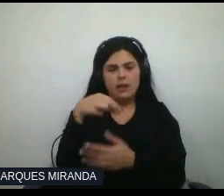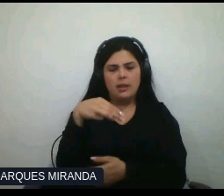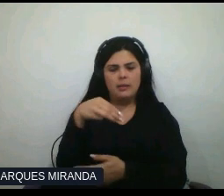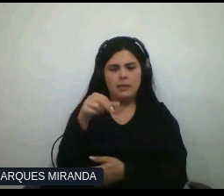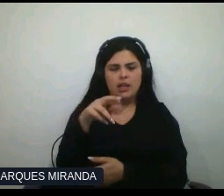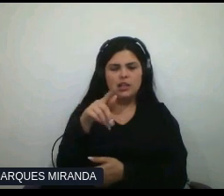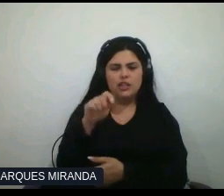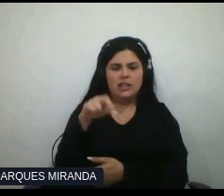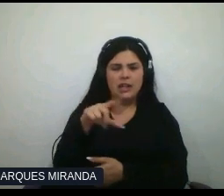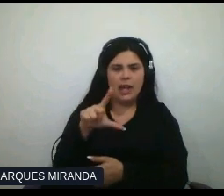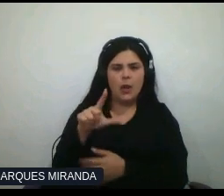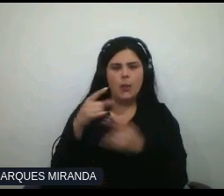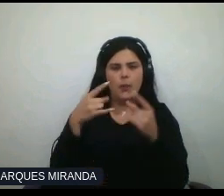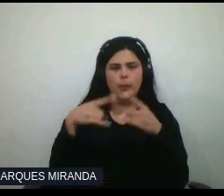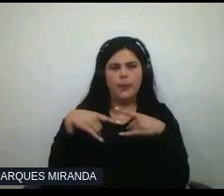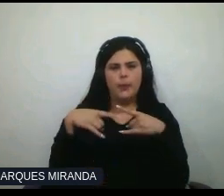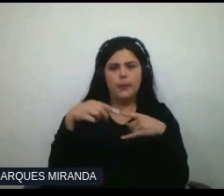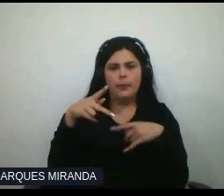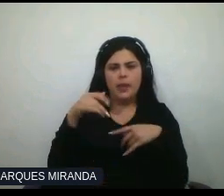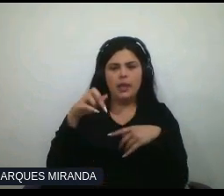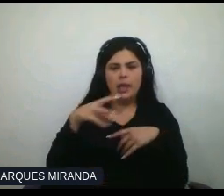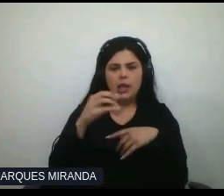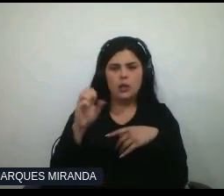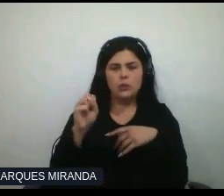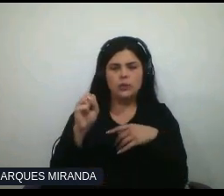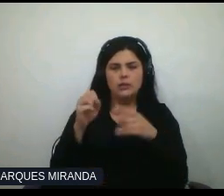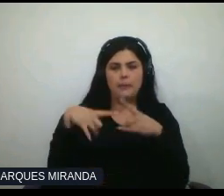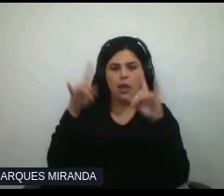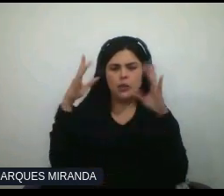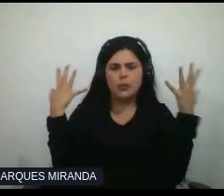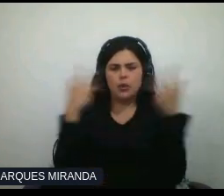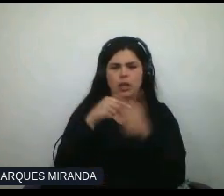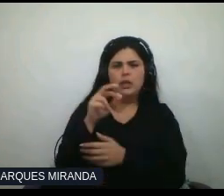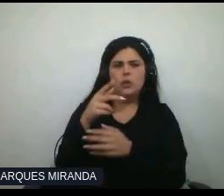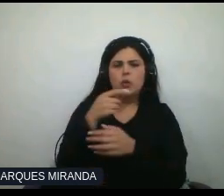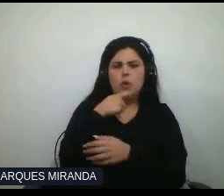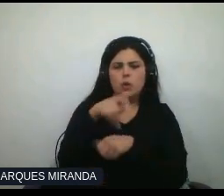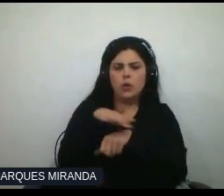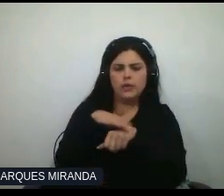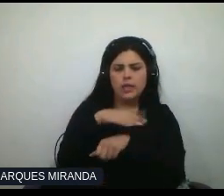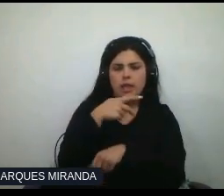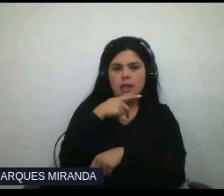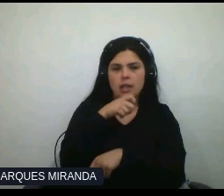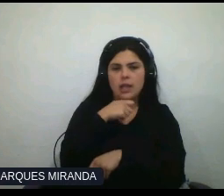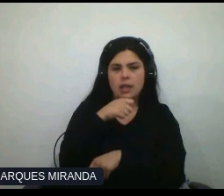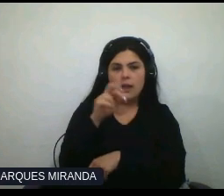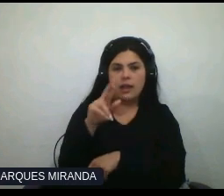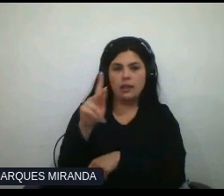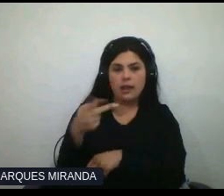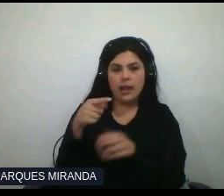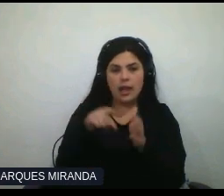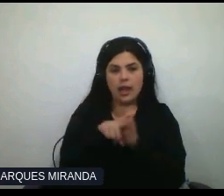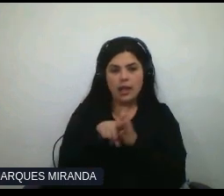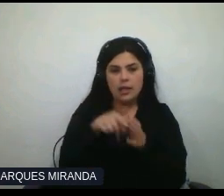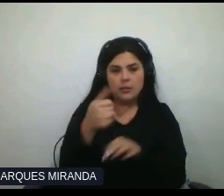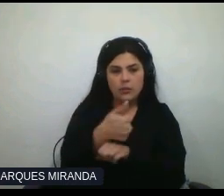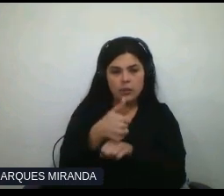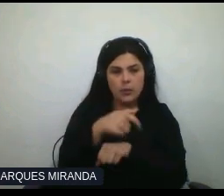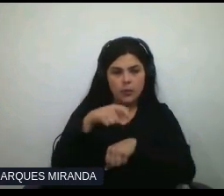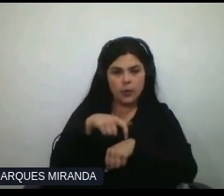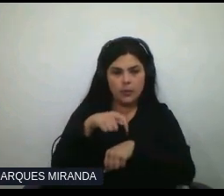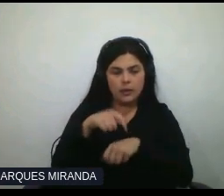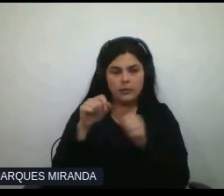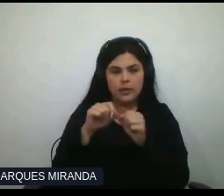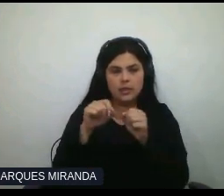era um prédio muito bonito. Fiz a conversa com a RH, fiz uma conversa com o analista e chegou o momento de fazer